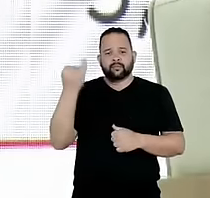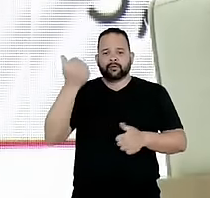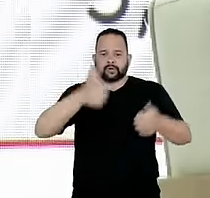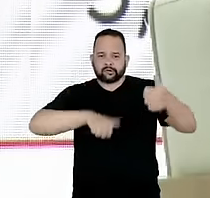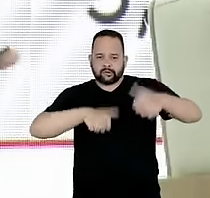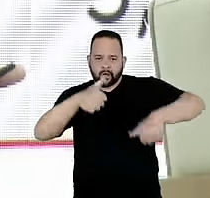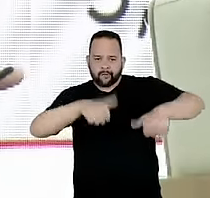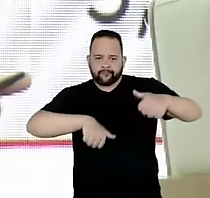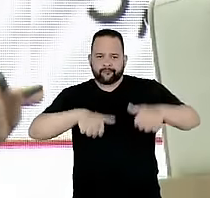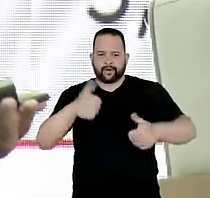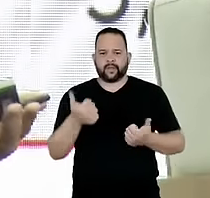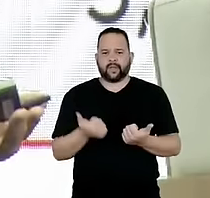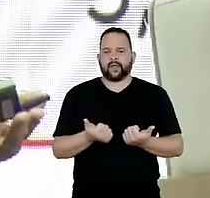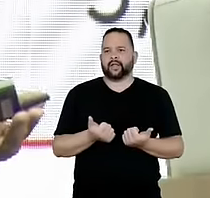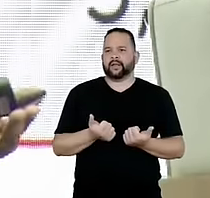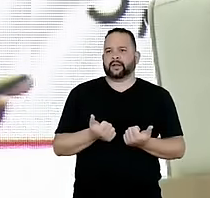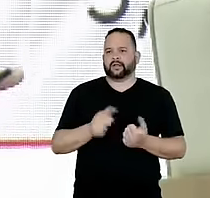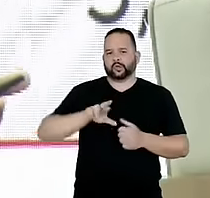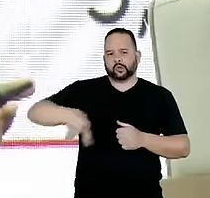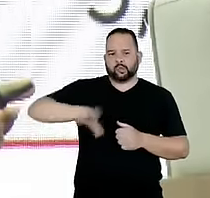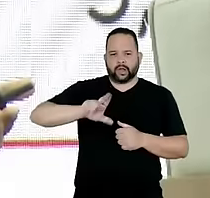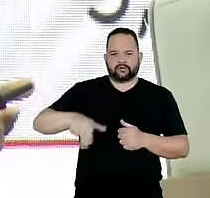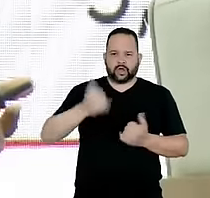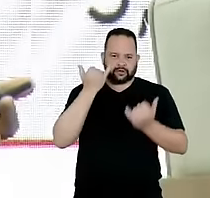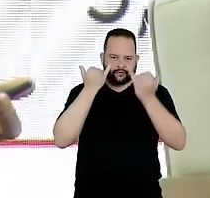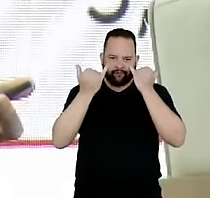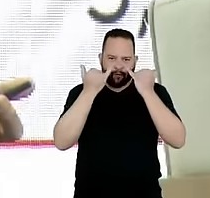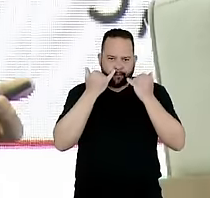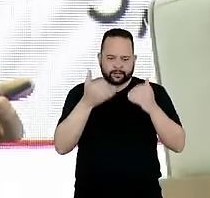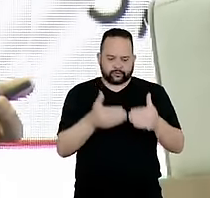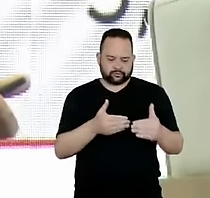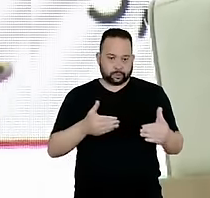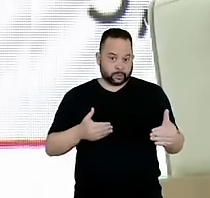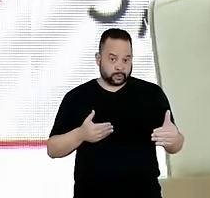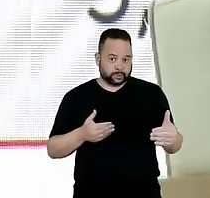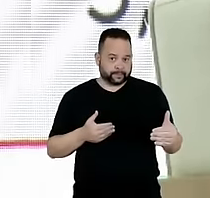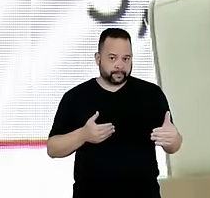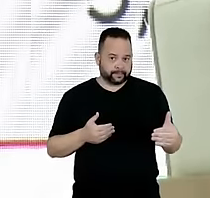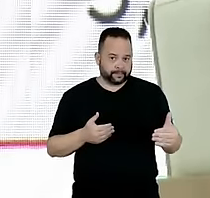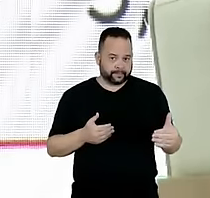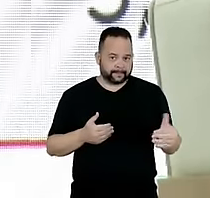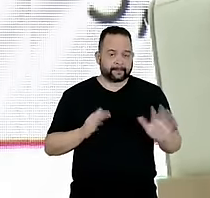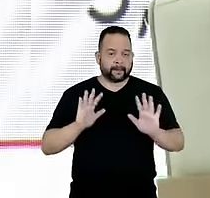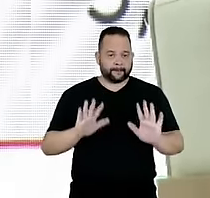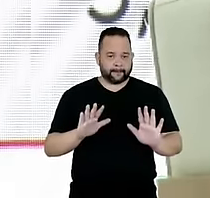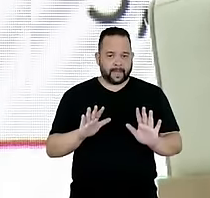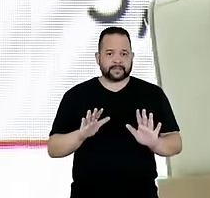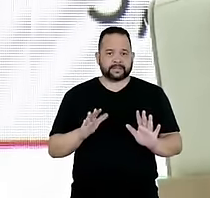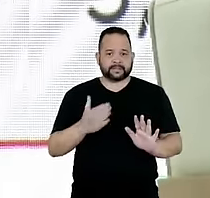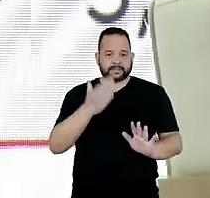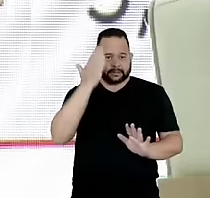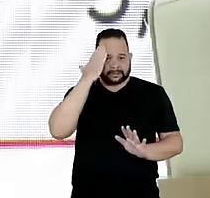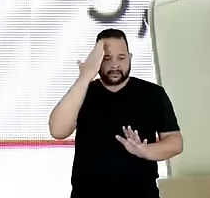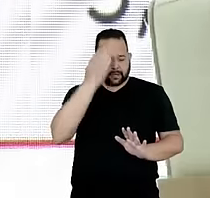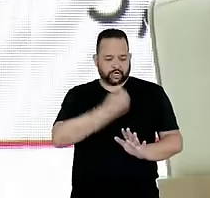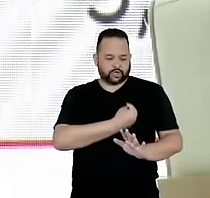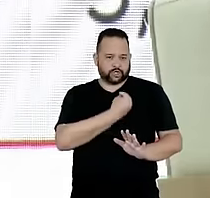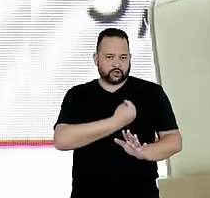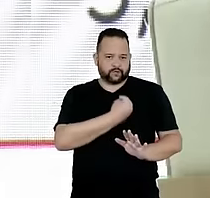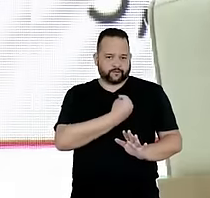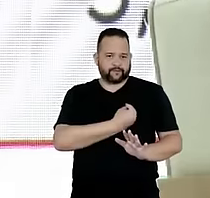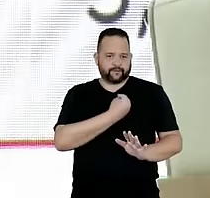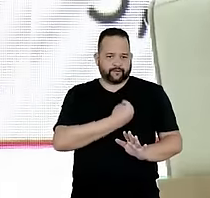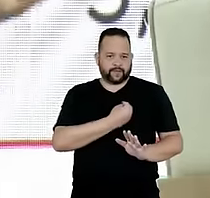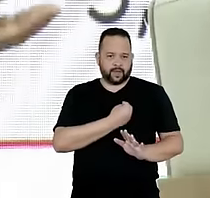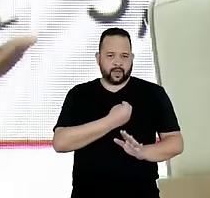notícias de curto prazo que são super importantes que afetam o mercado mas é importante saber que a gente vivia antes da pandemia um ambiente de juros muito baixos inflação